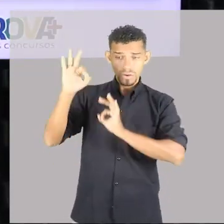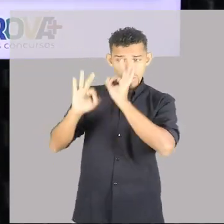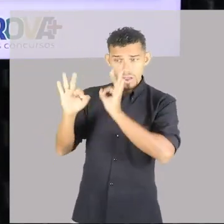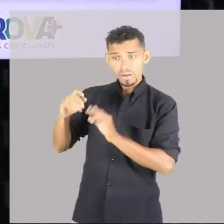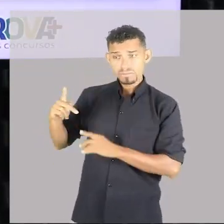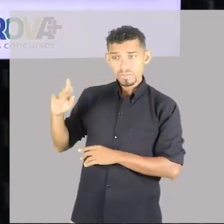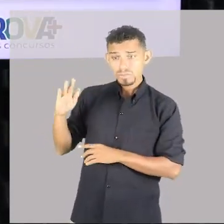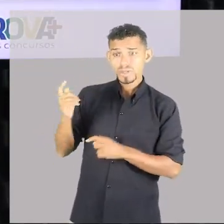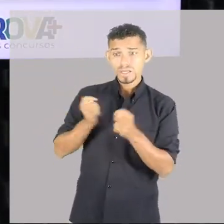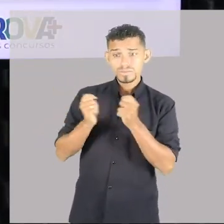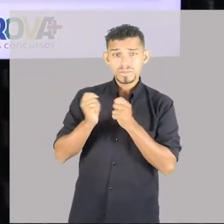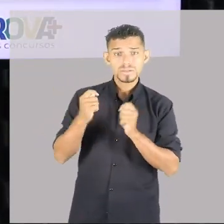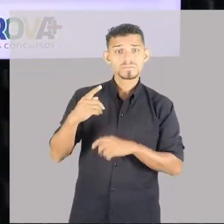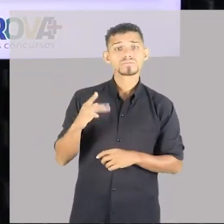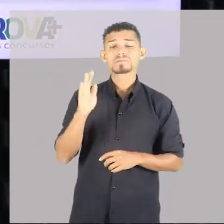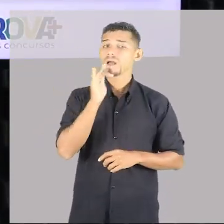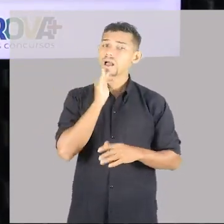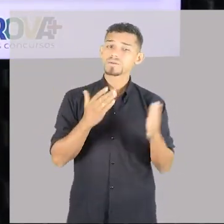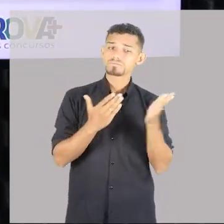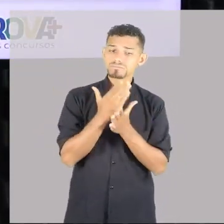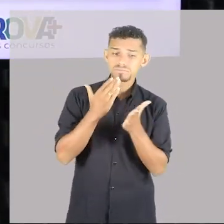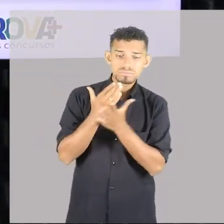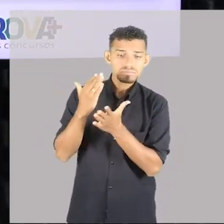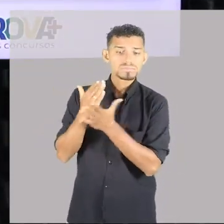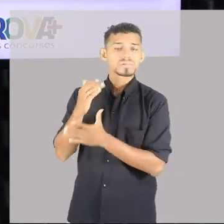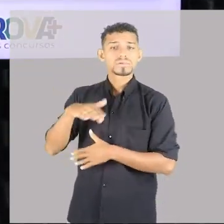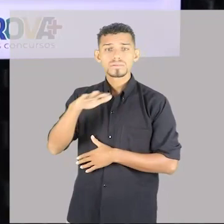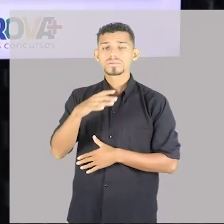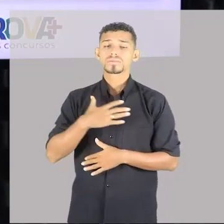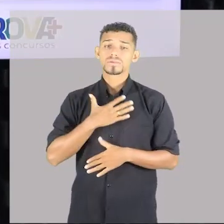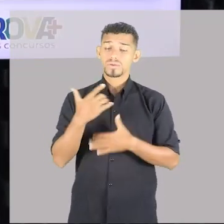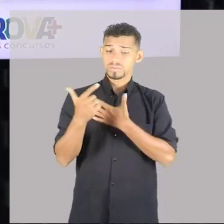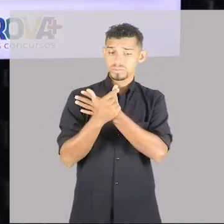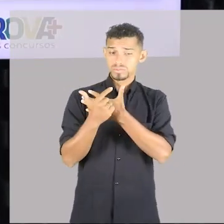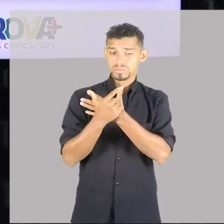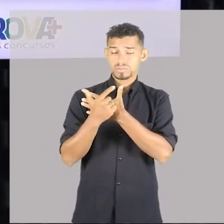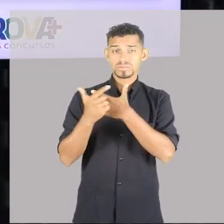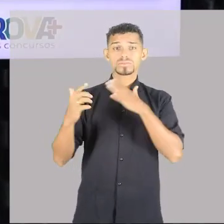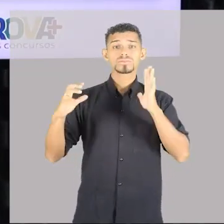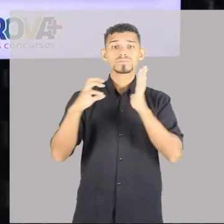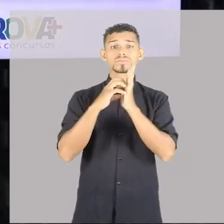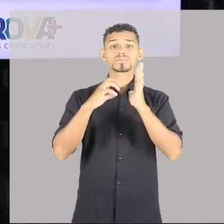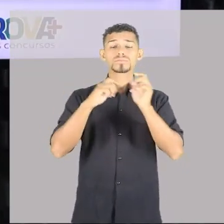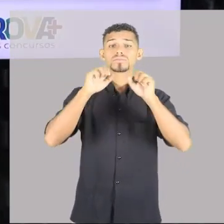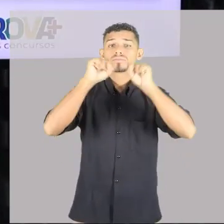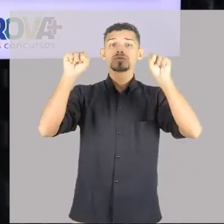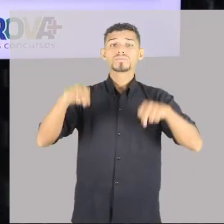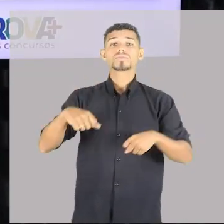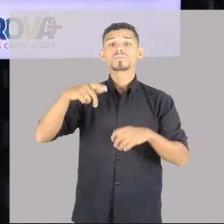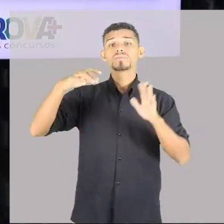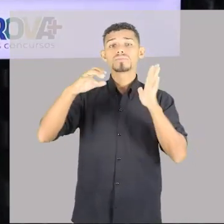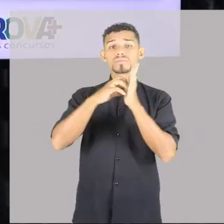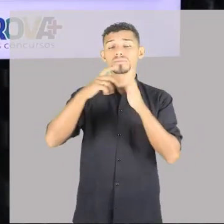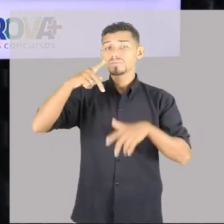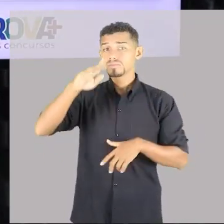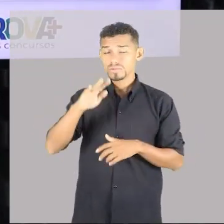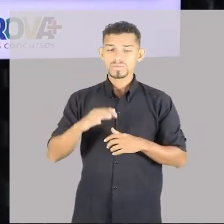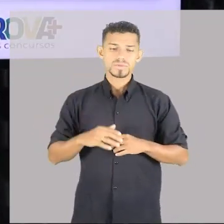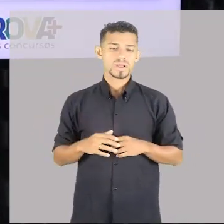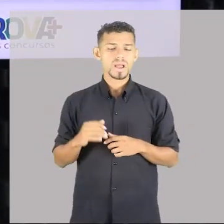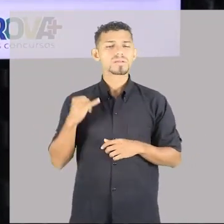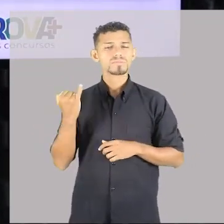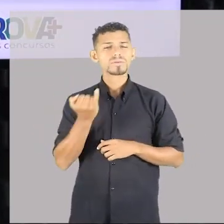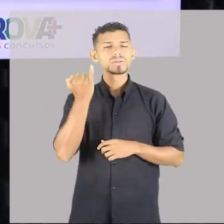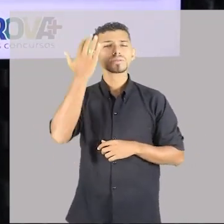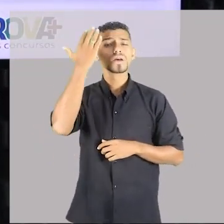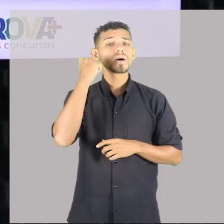na administração pública, quando ele entrar para o seu almejado cargo público. Por isso que é importante a gente saber um pouquinho